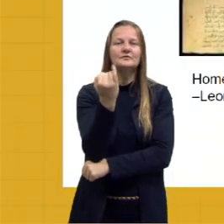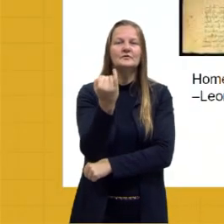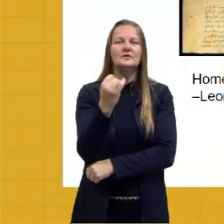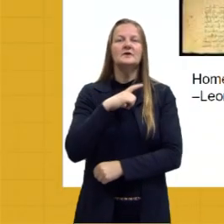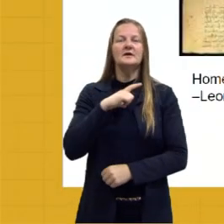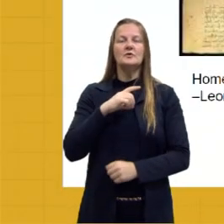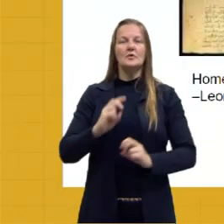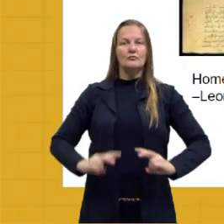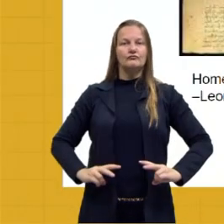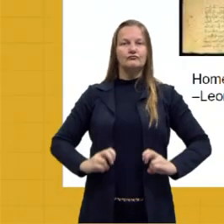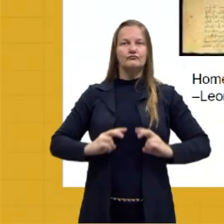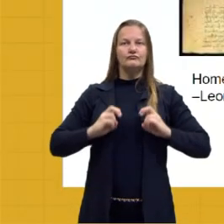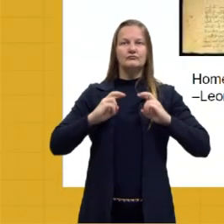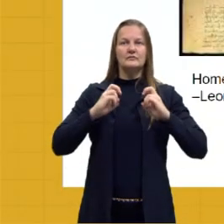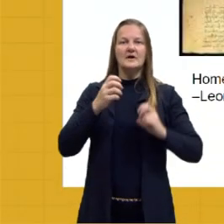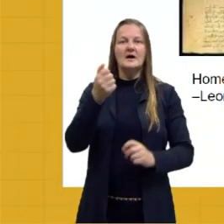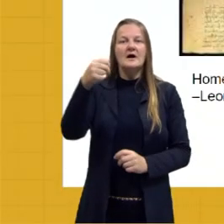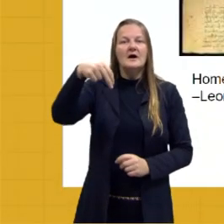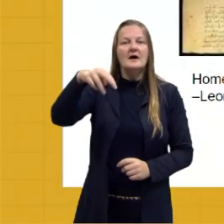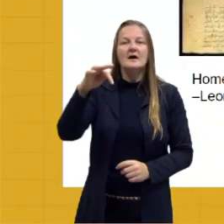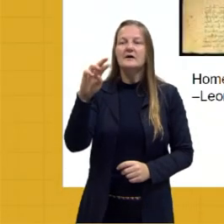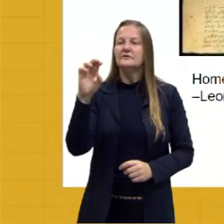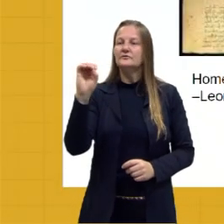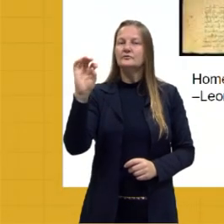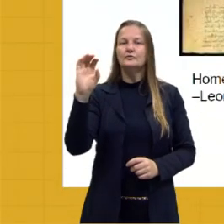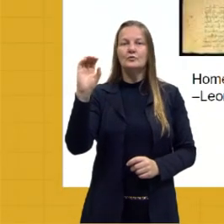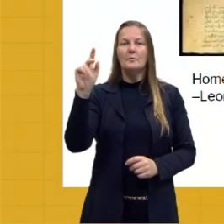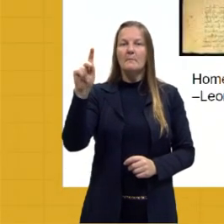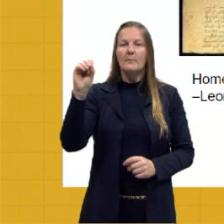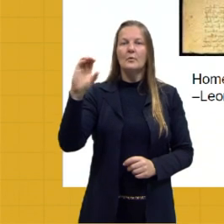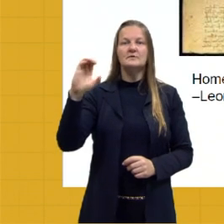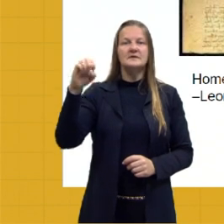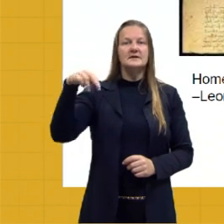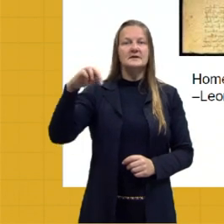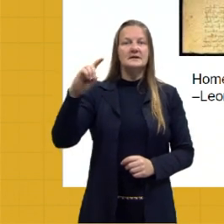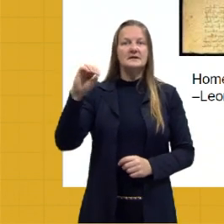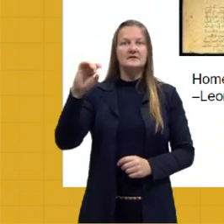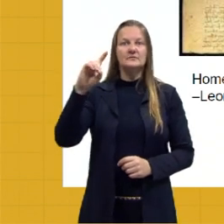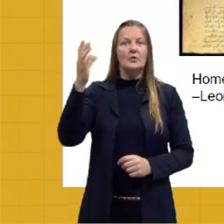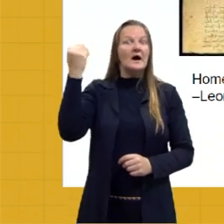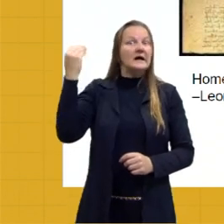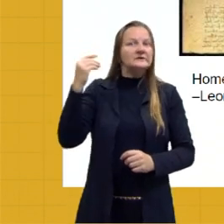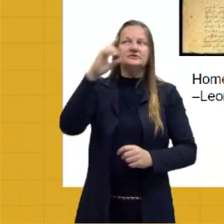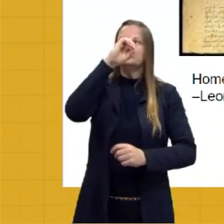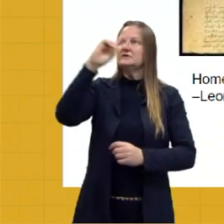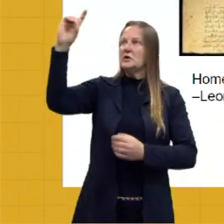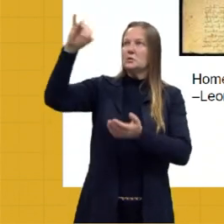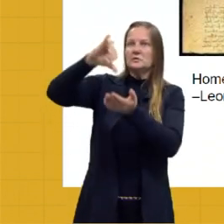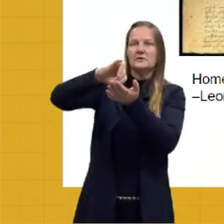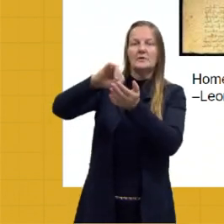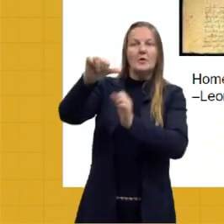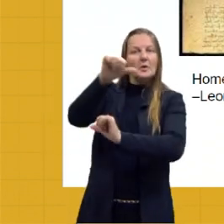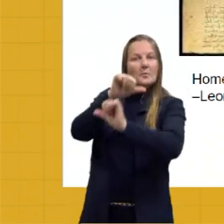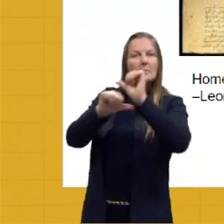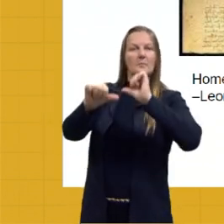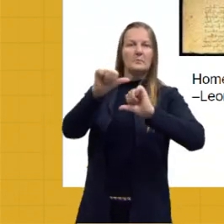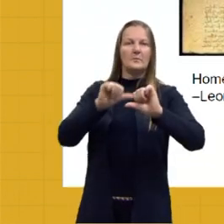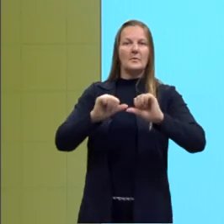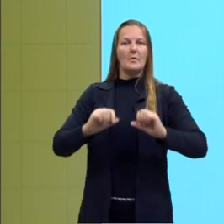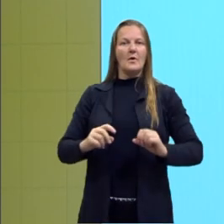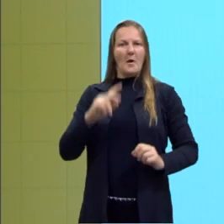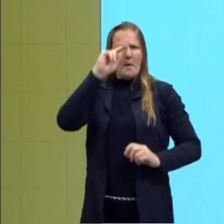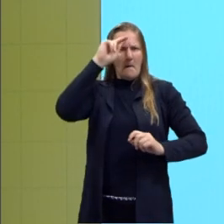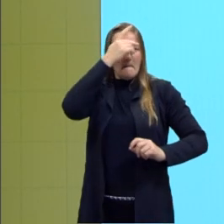é o antropocentrismo né o contrário do teocentrismo a Deus estava acima de tudo né Nós temos agora